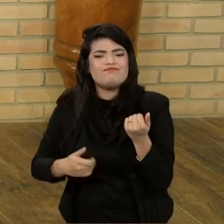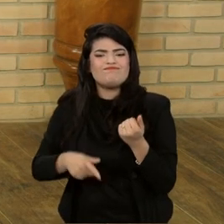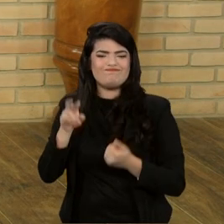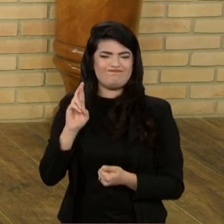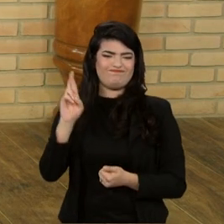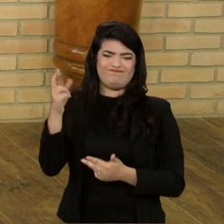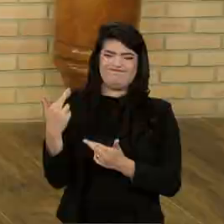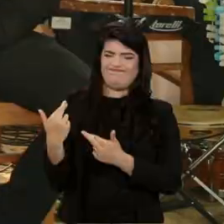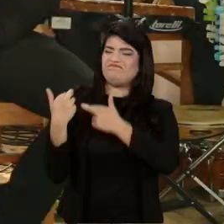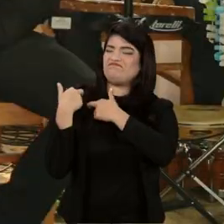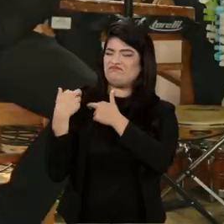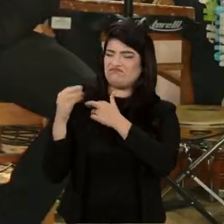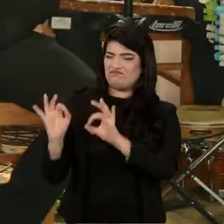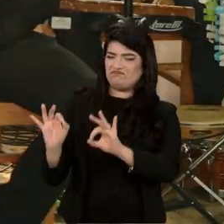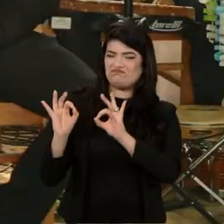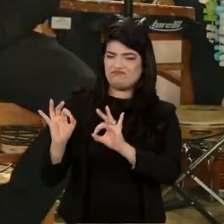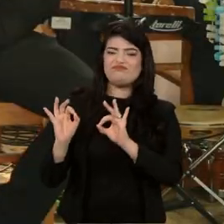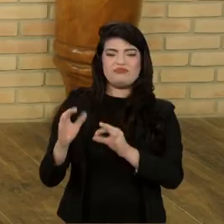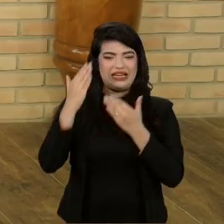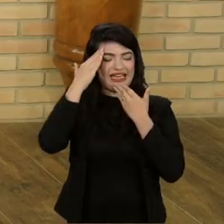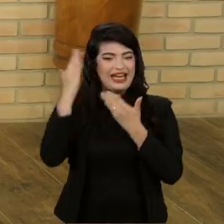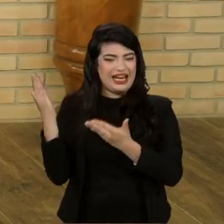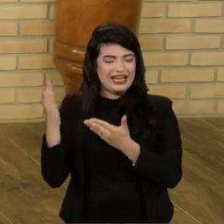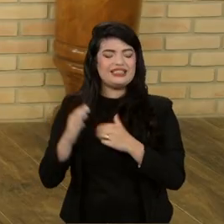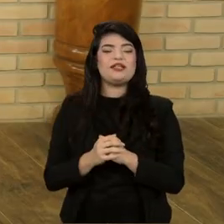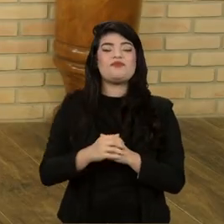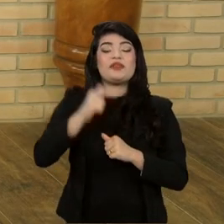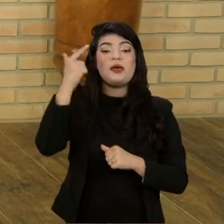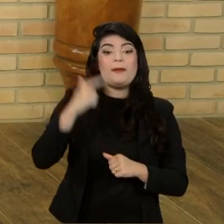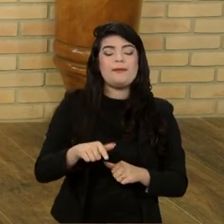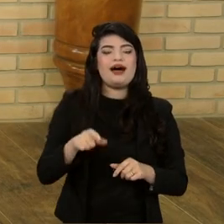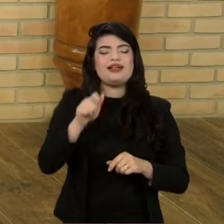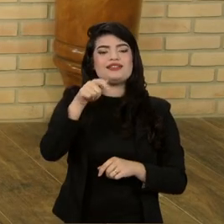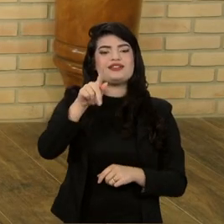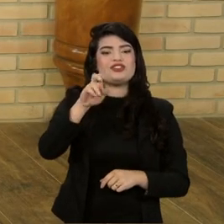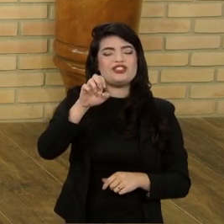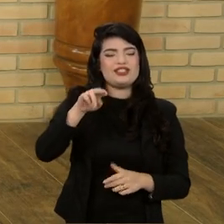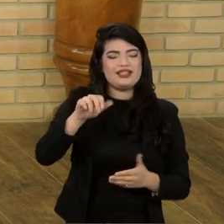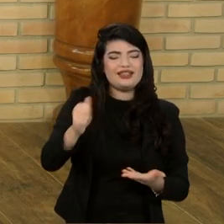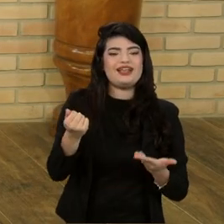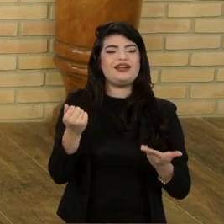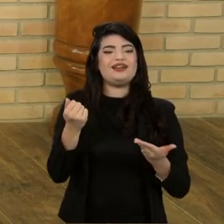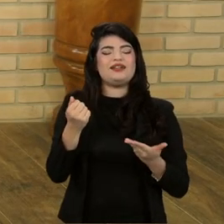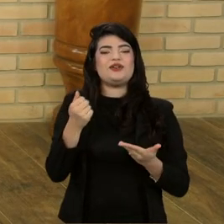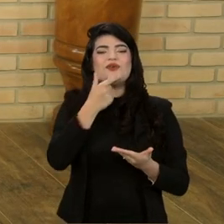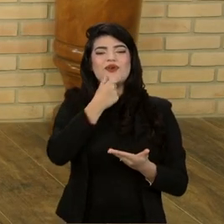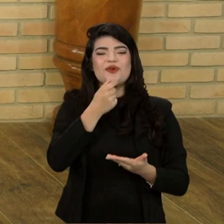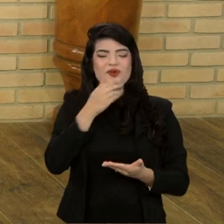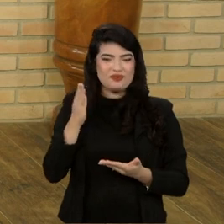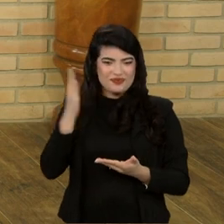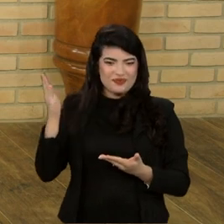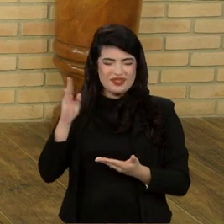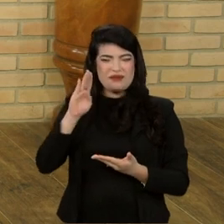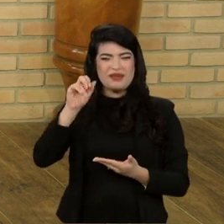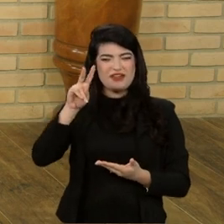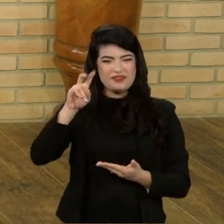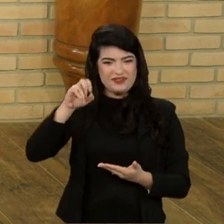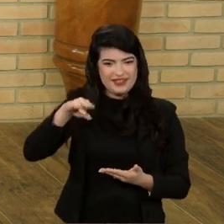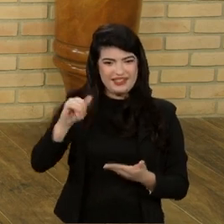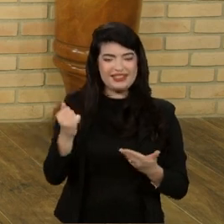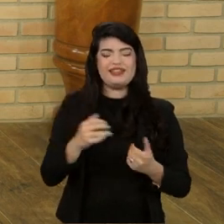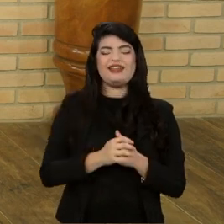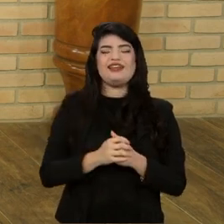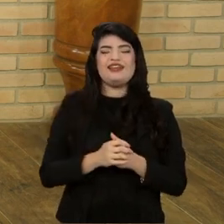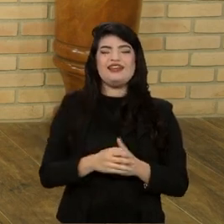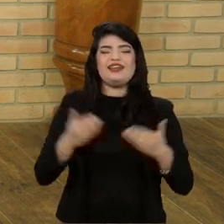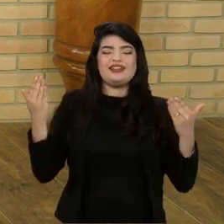responsa. Né? Obrigado. Excelente. Obrigado mais uma vez, Ângela, Bavini. Obrigado, meu compadre Serjão. Obrigado, Marcão. E vamos